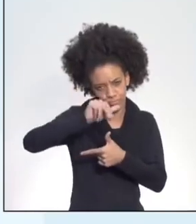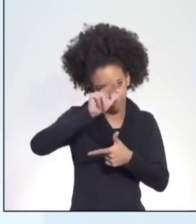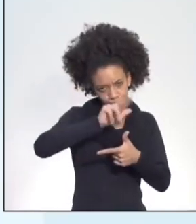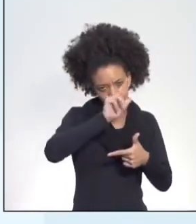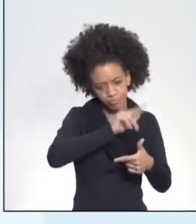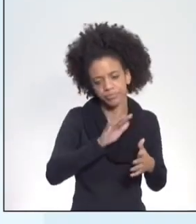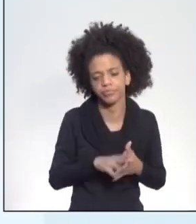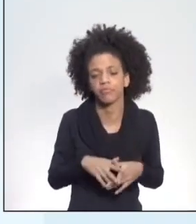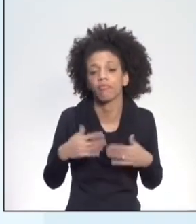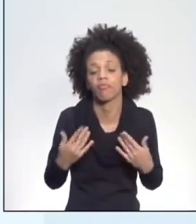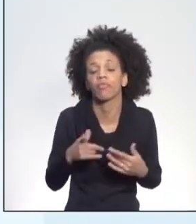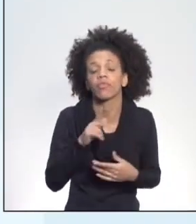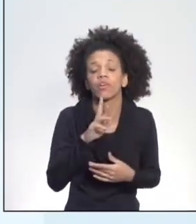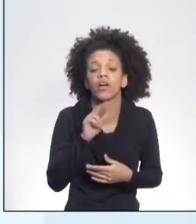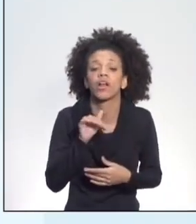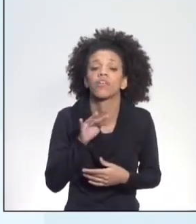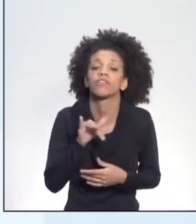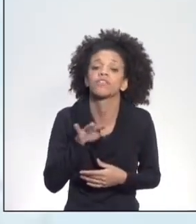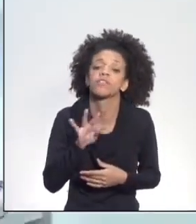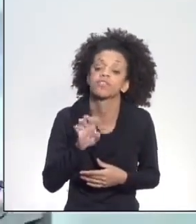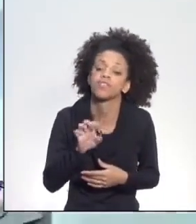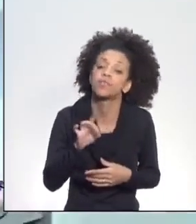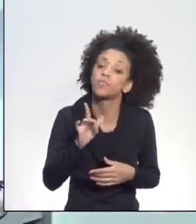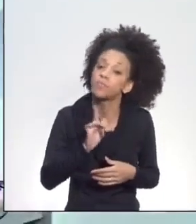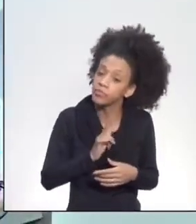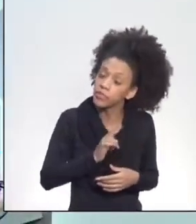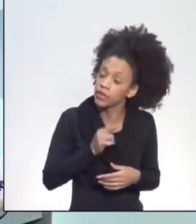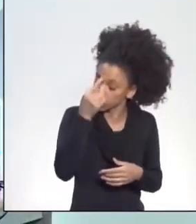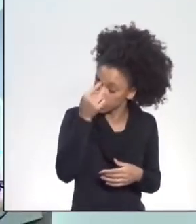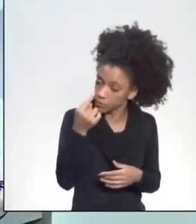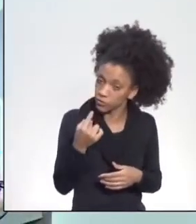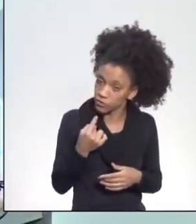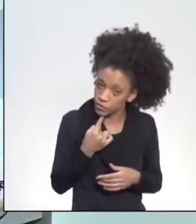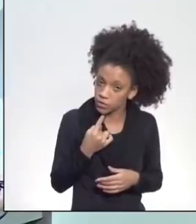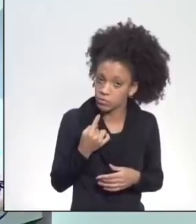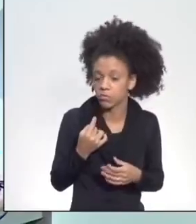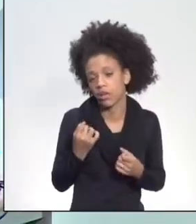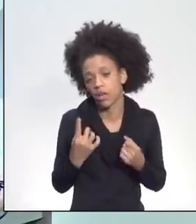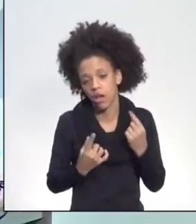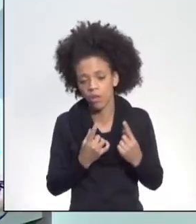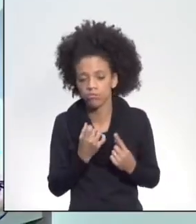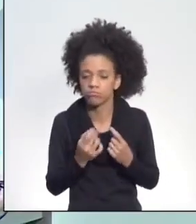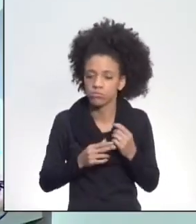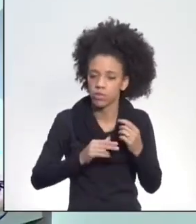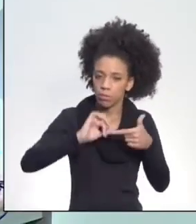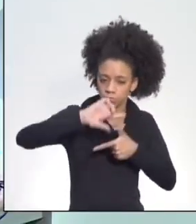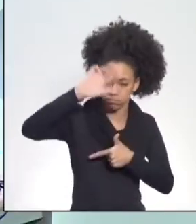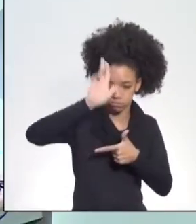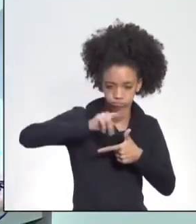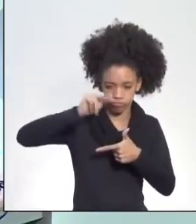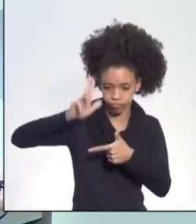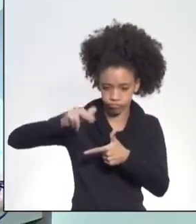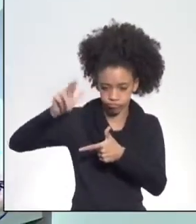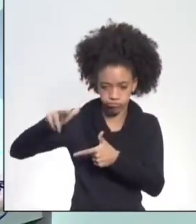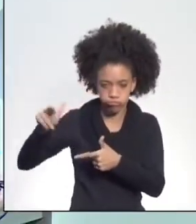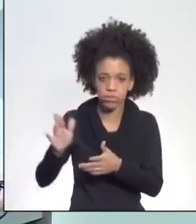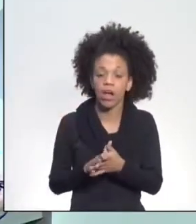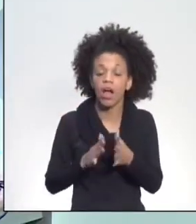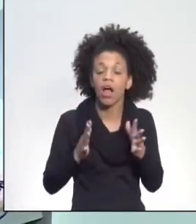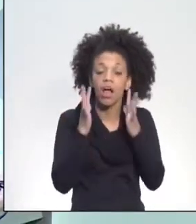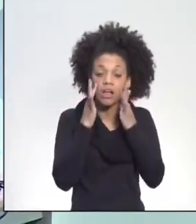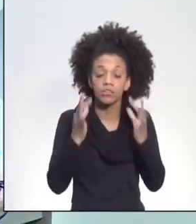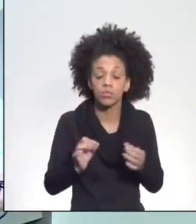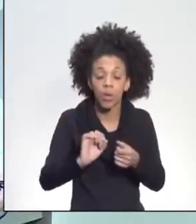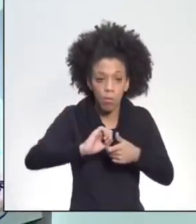O grafite, gente, ele tem essa característica, né, algumas características do grafite que chamam muito a nossa atenção é a questão